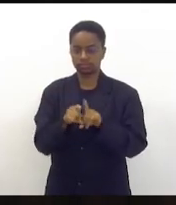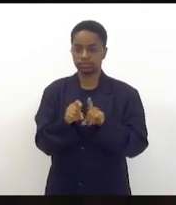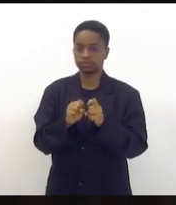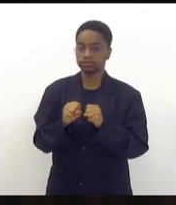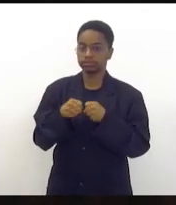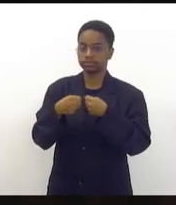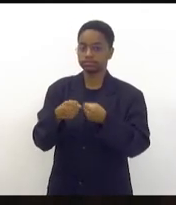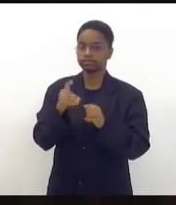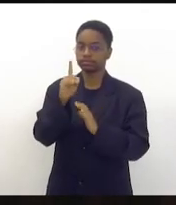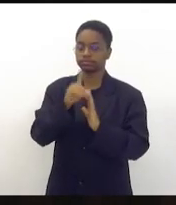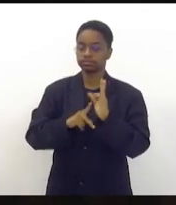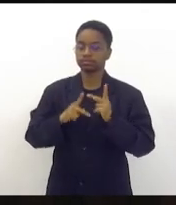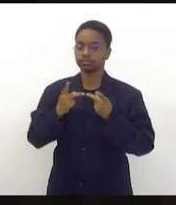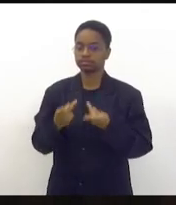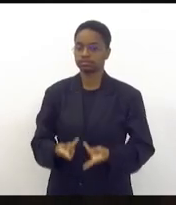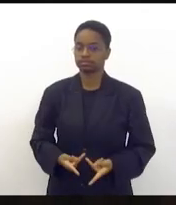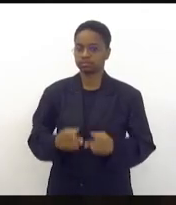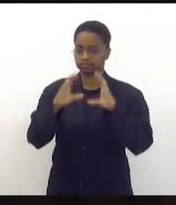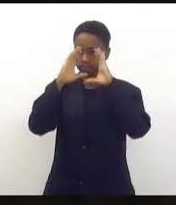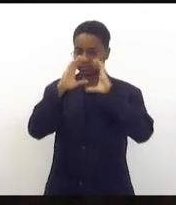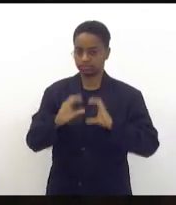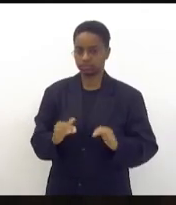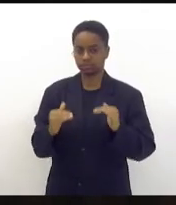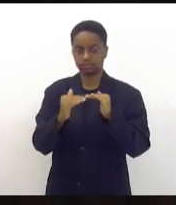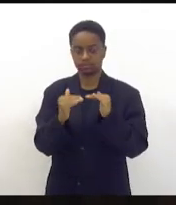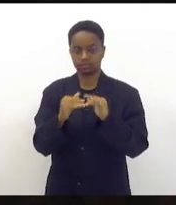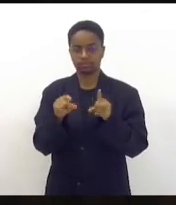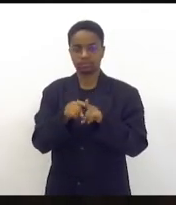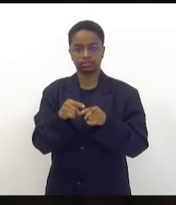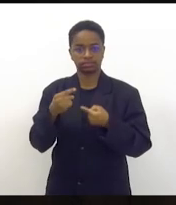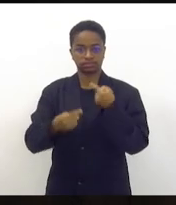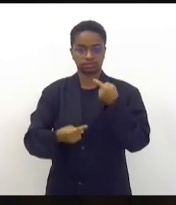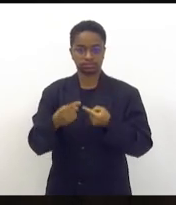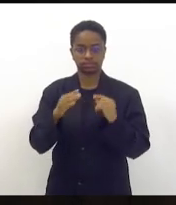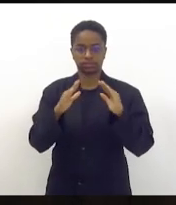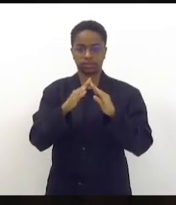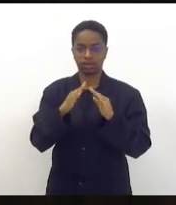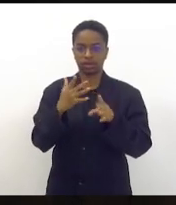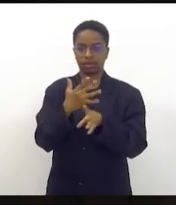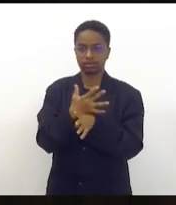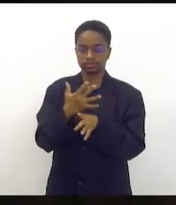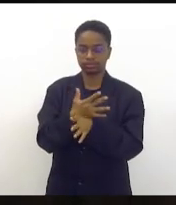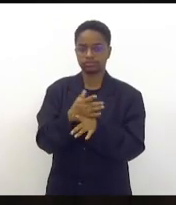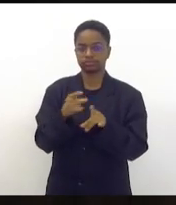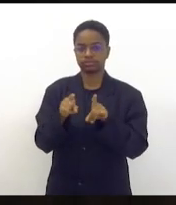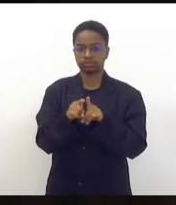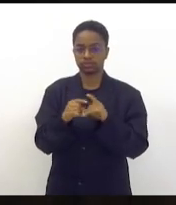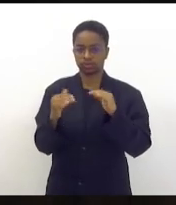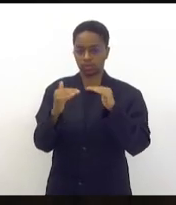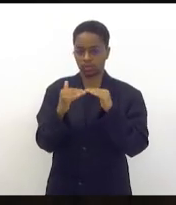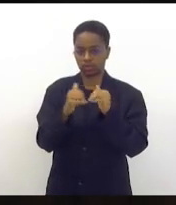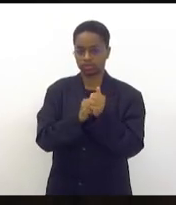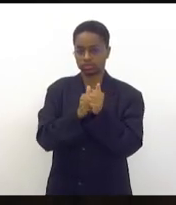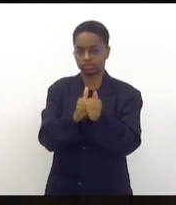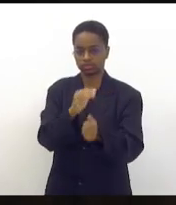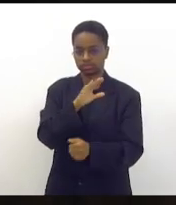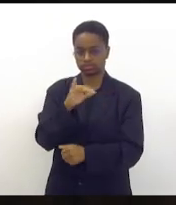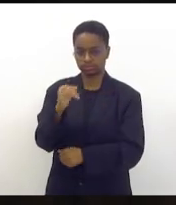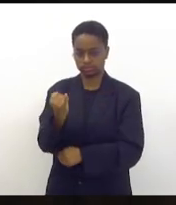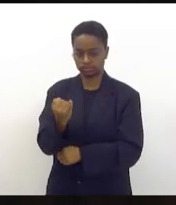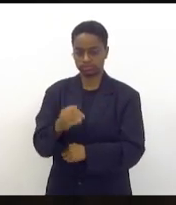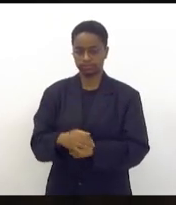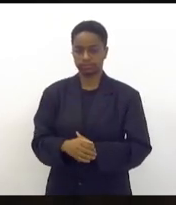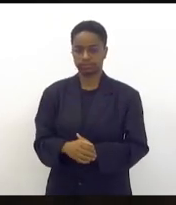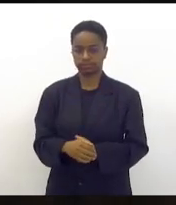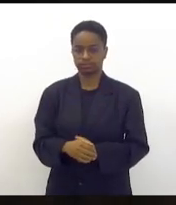dos direitos humanos e cidadania favorável, de política urbana, habitação e assuntos fundiários favorável com as emendas da Comissão de Constituição e